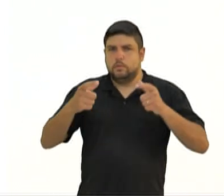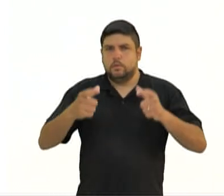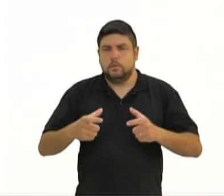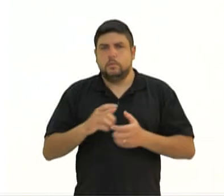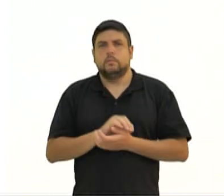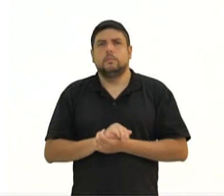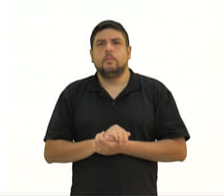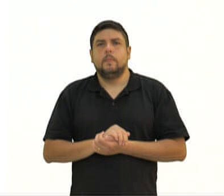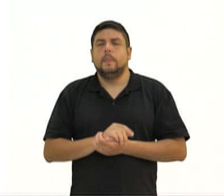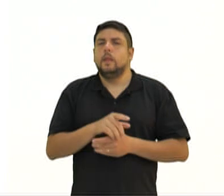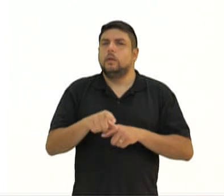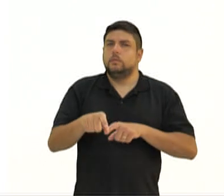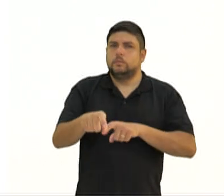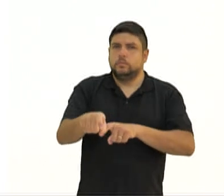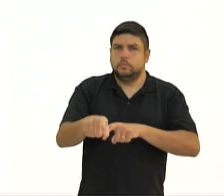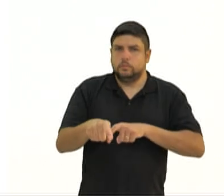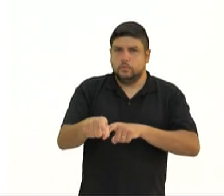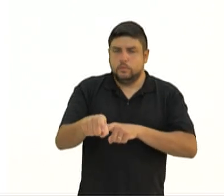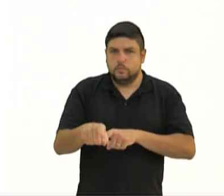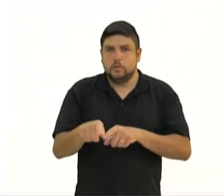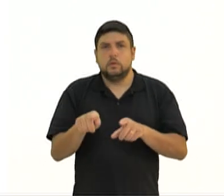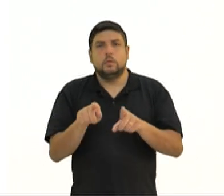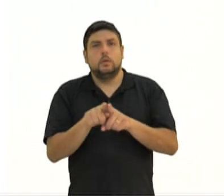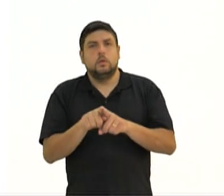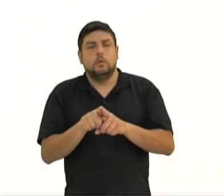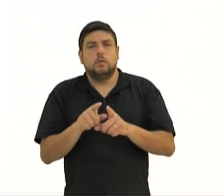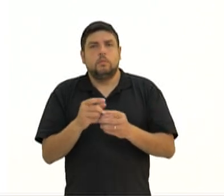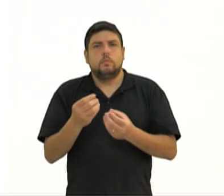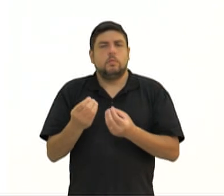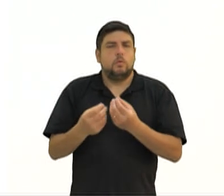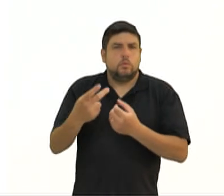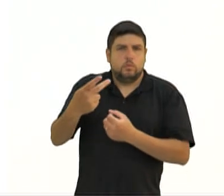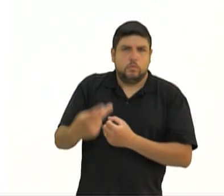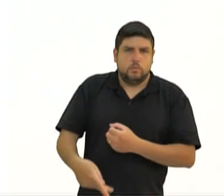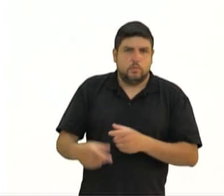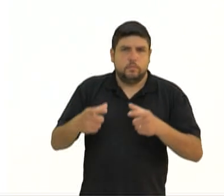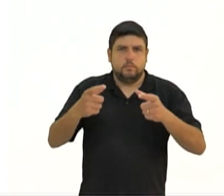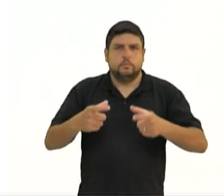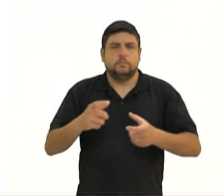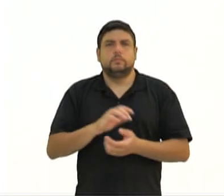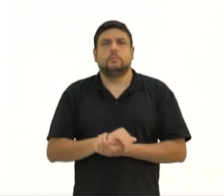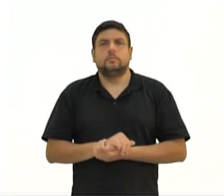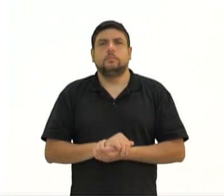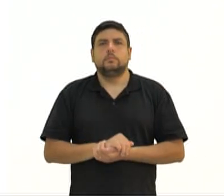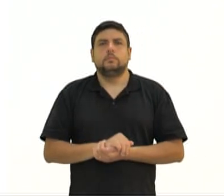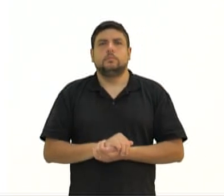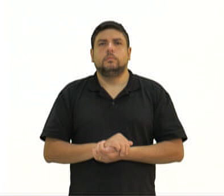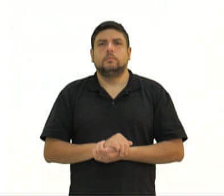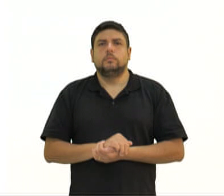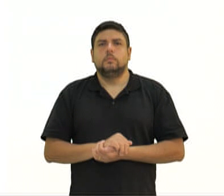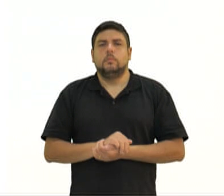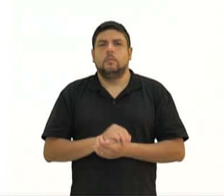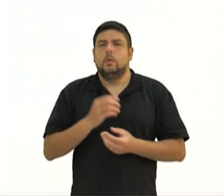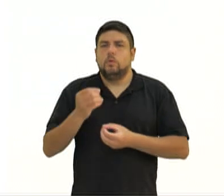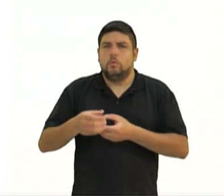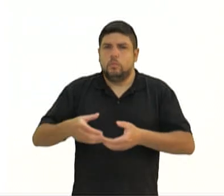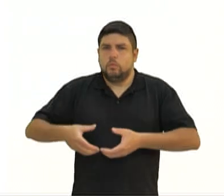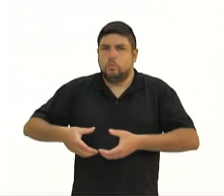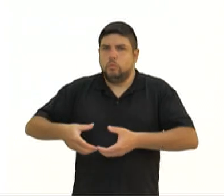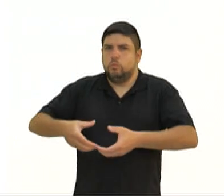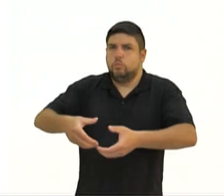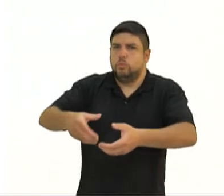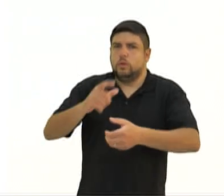é agrícola, extração de riqueza natural da região. Sistema de arquedutos,